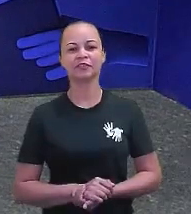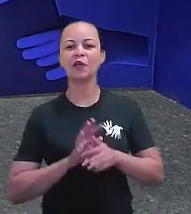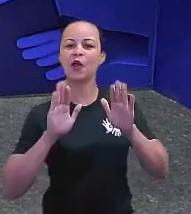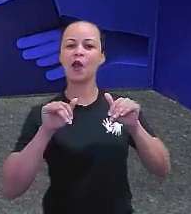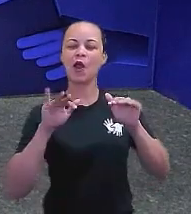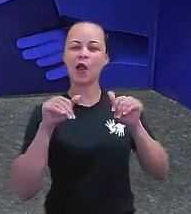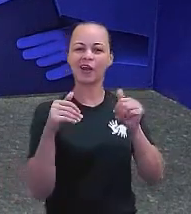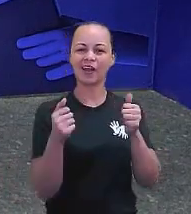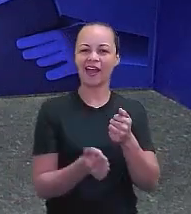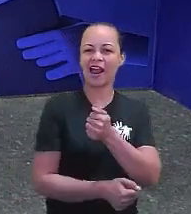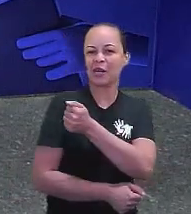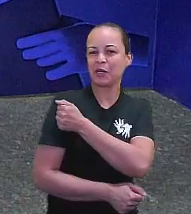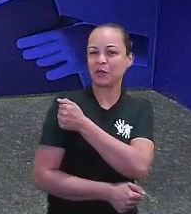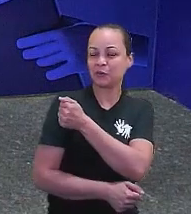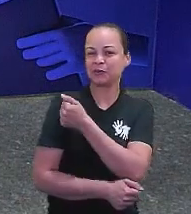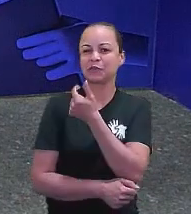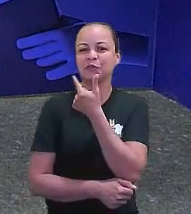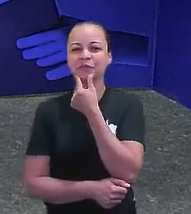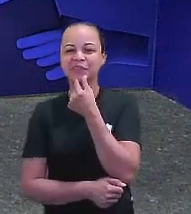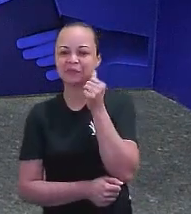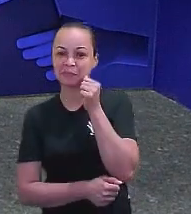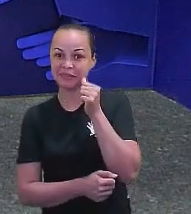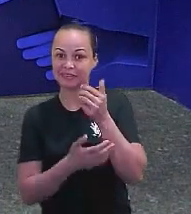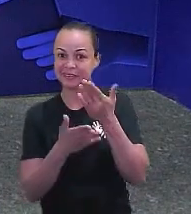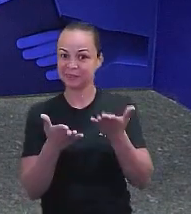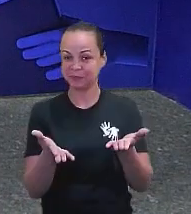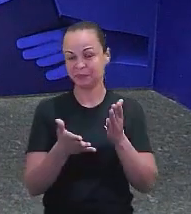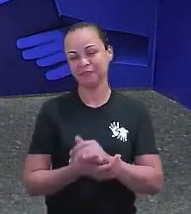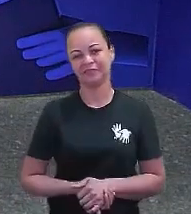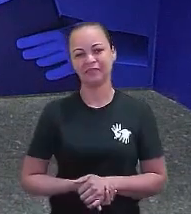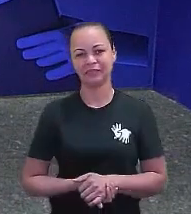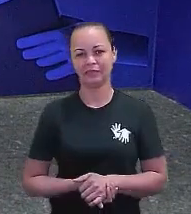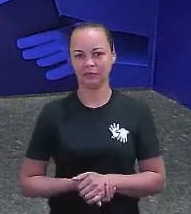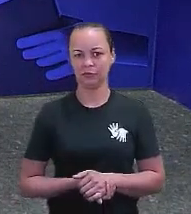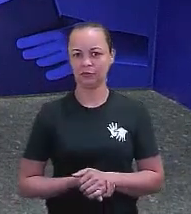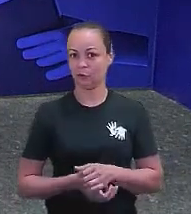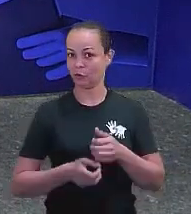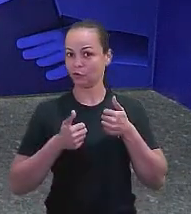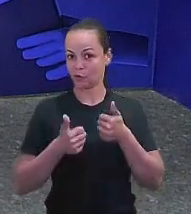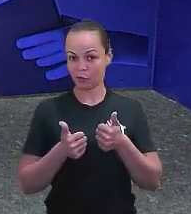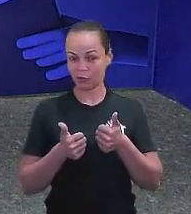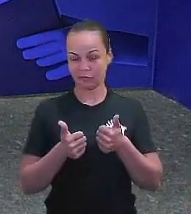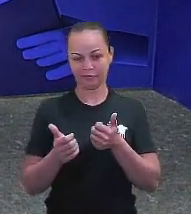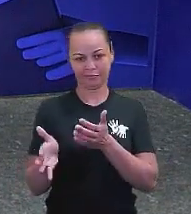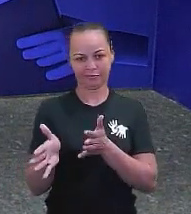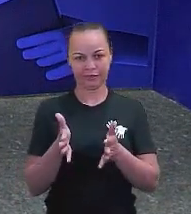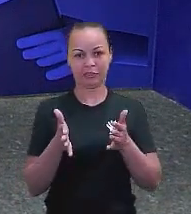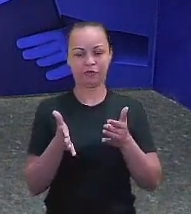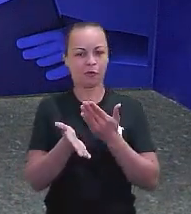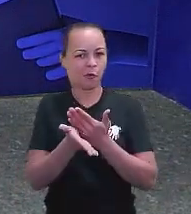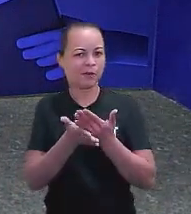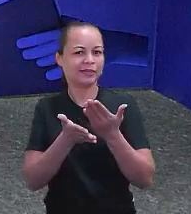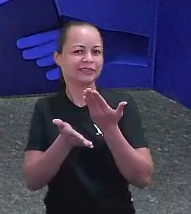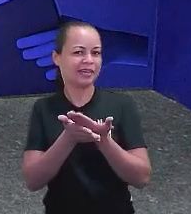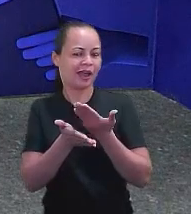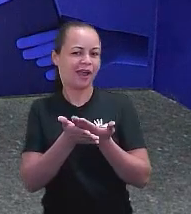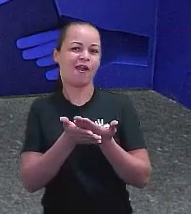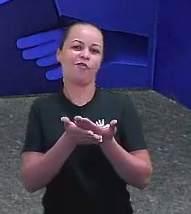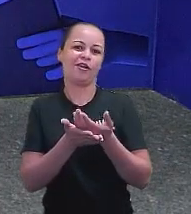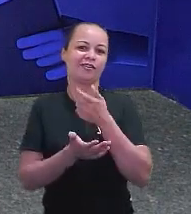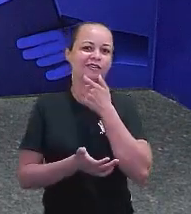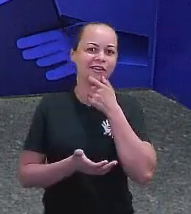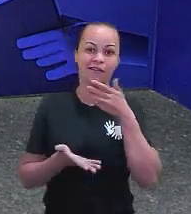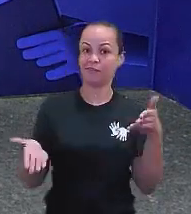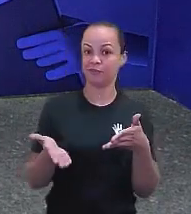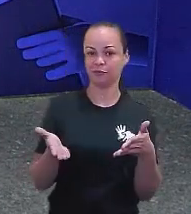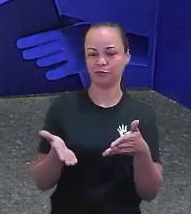Hello, boys and girls! Olá, meninos e meninas! Todos prontos? Então, a gente vai começar a nossa English Class de hoje.